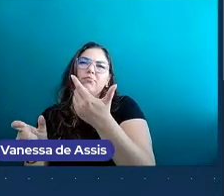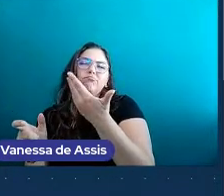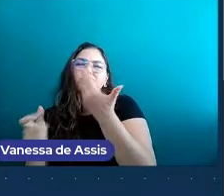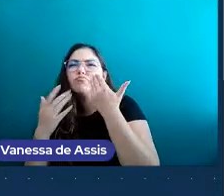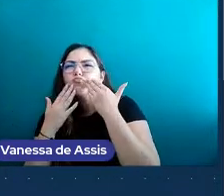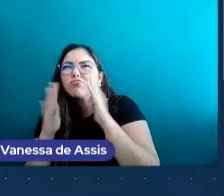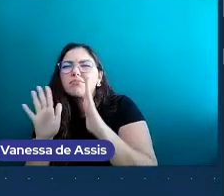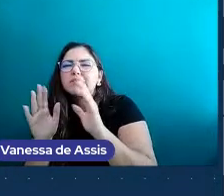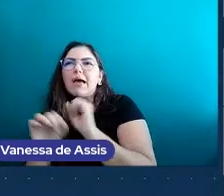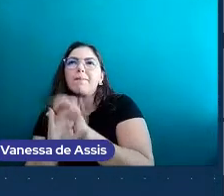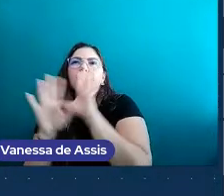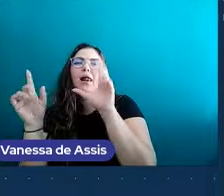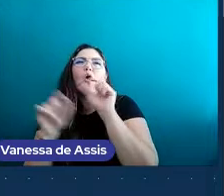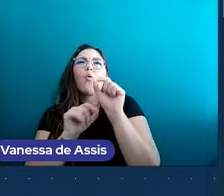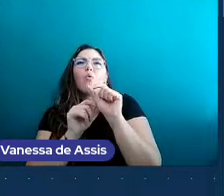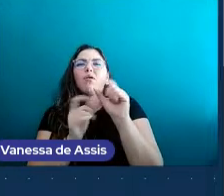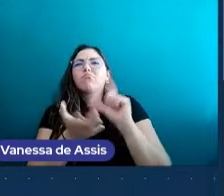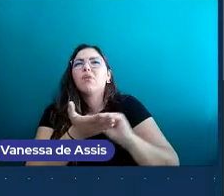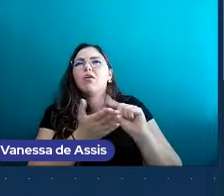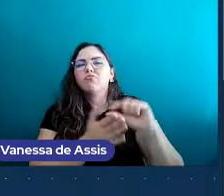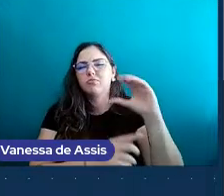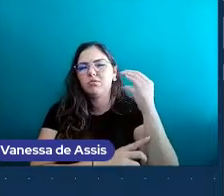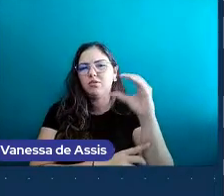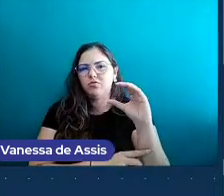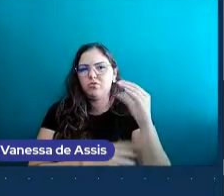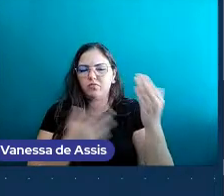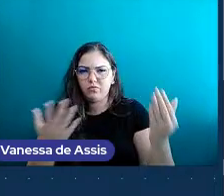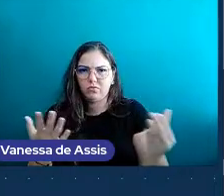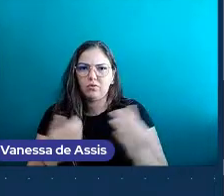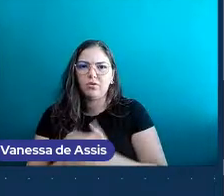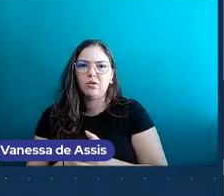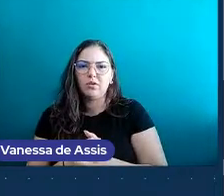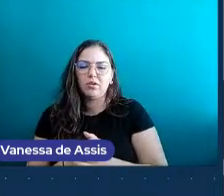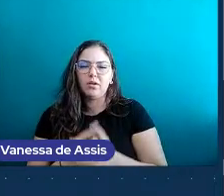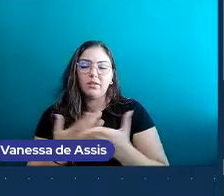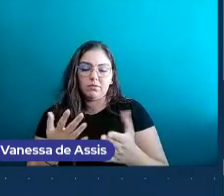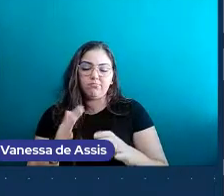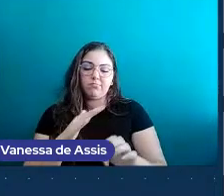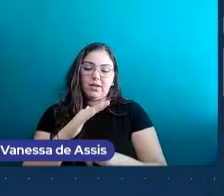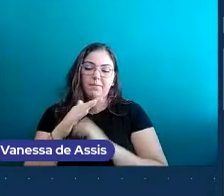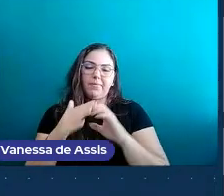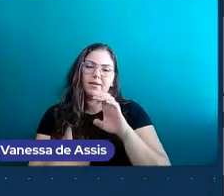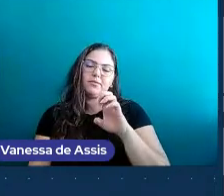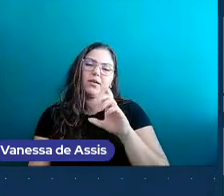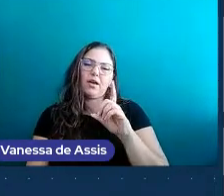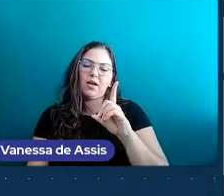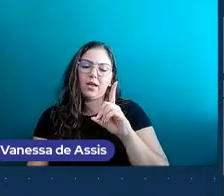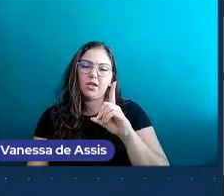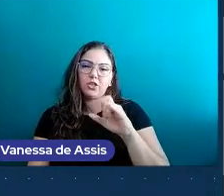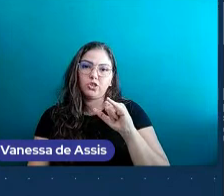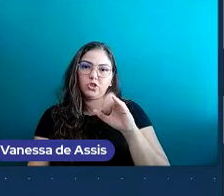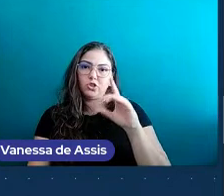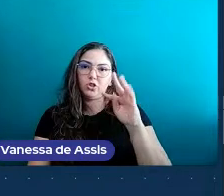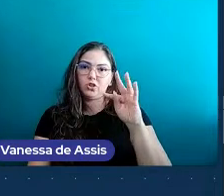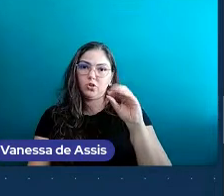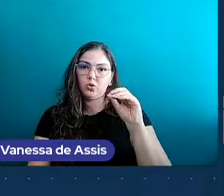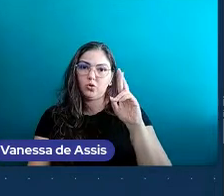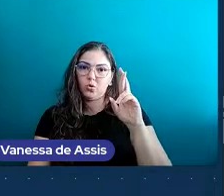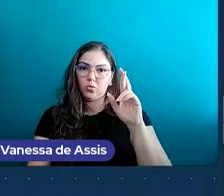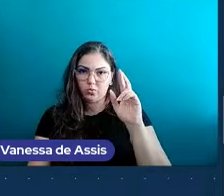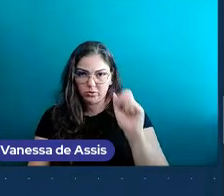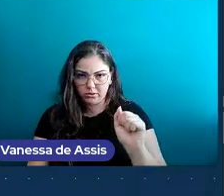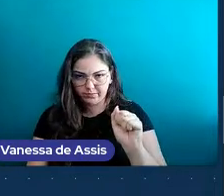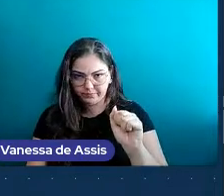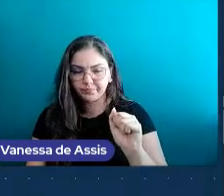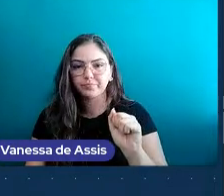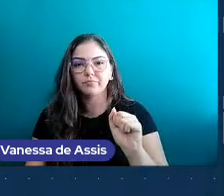os pesquisadores, mas os editores de revista entenderem isso, e talvez que a gente possa, num artigo científico, trabalhar mais